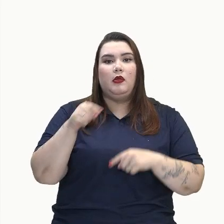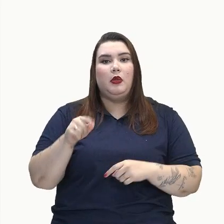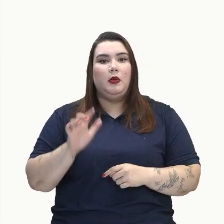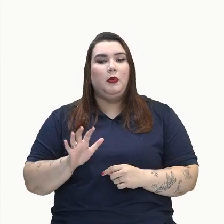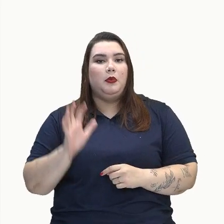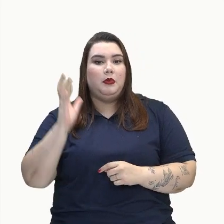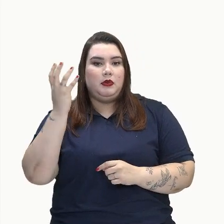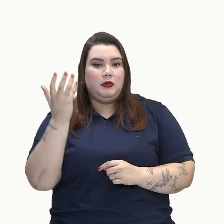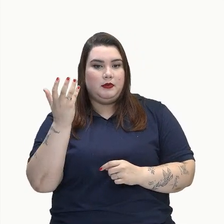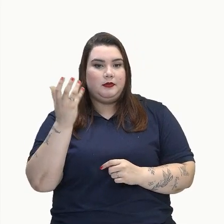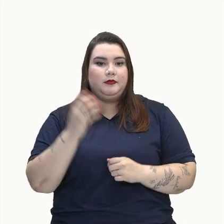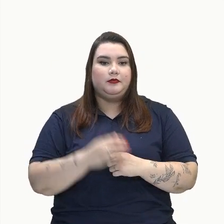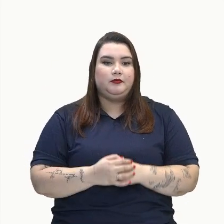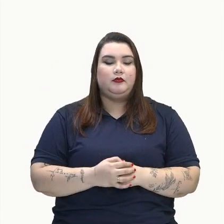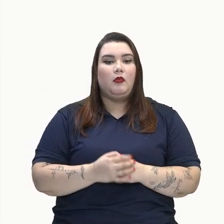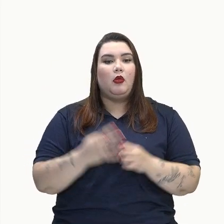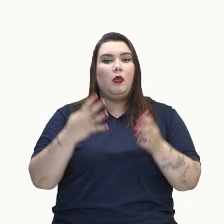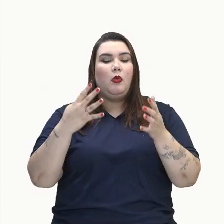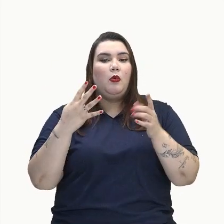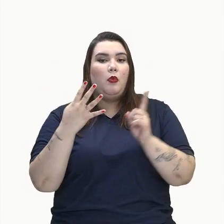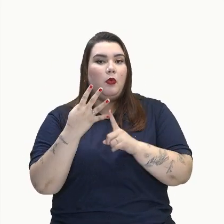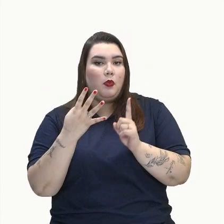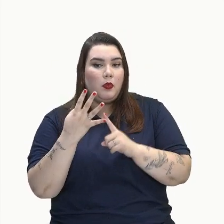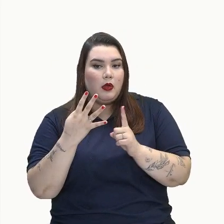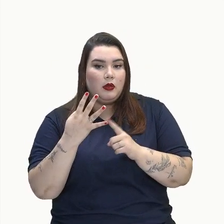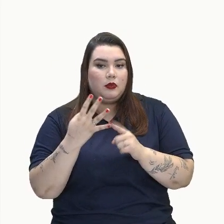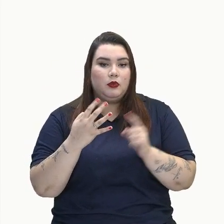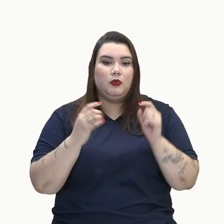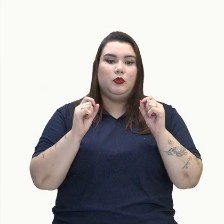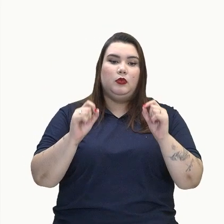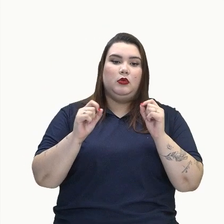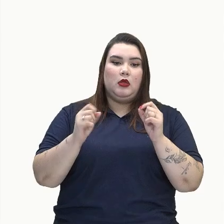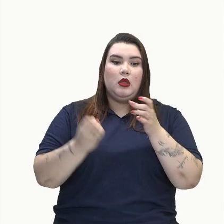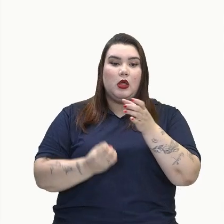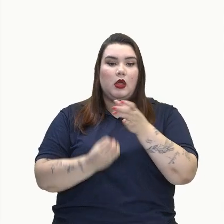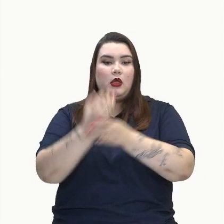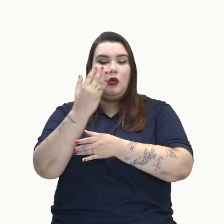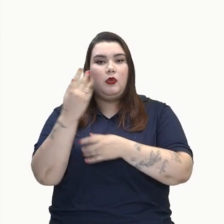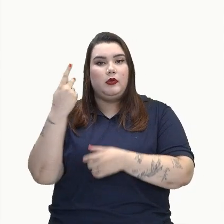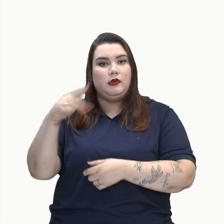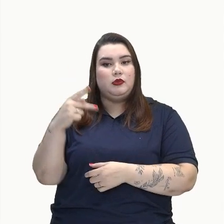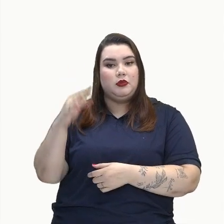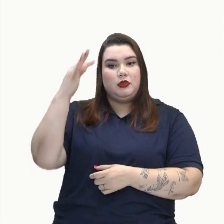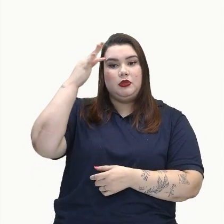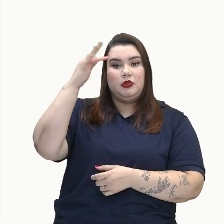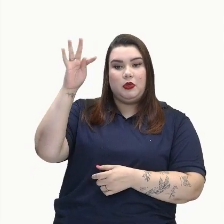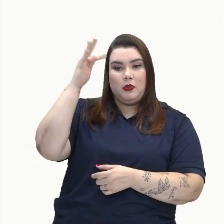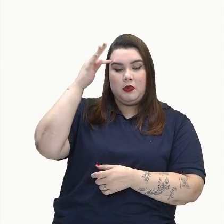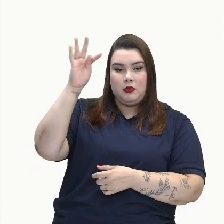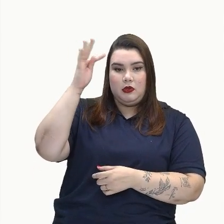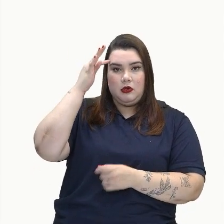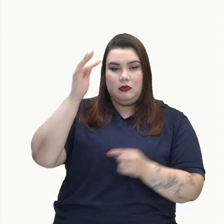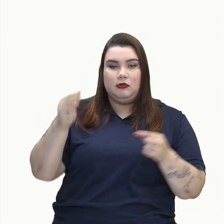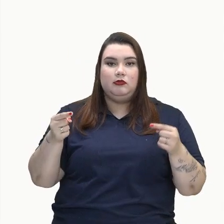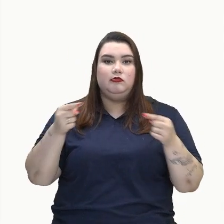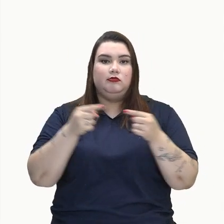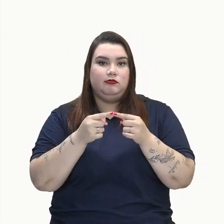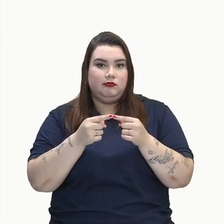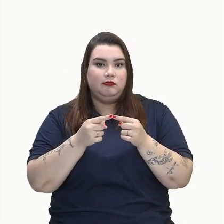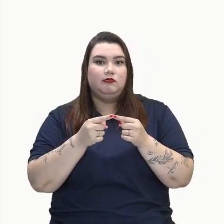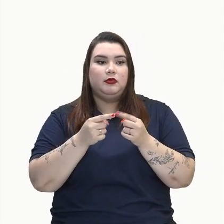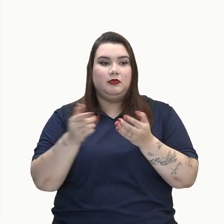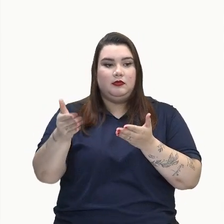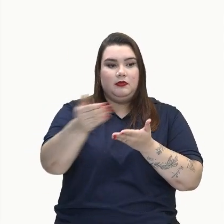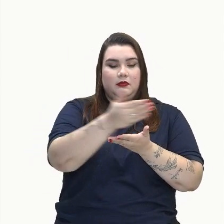acontece. 4. Ele fez, então, a formulação das suas famosas leis com base em seus